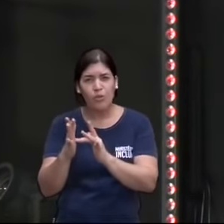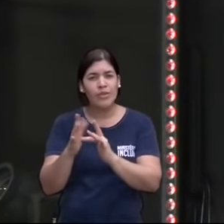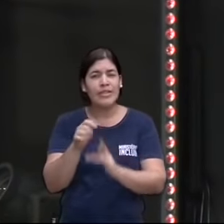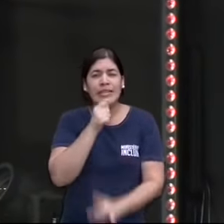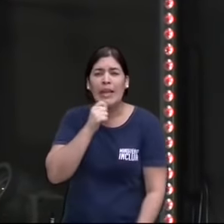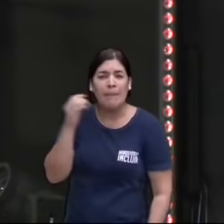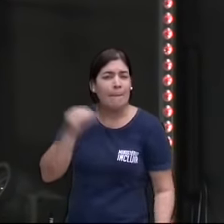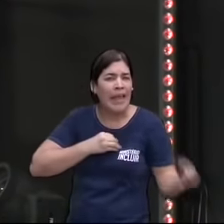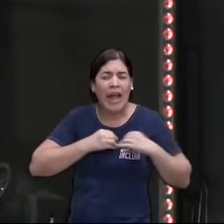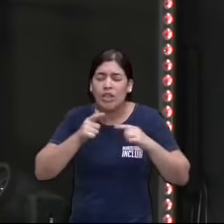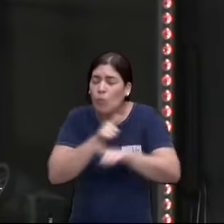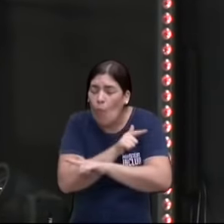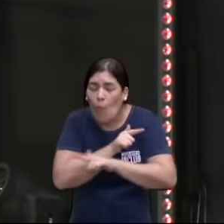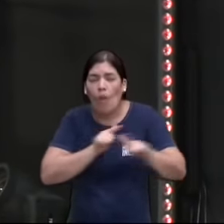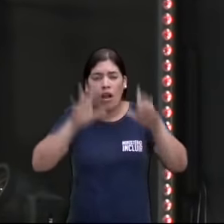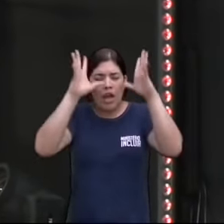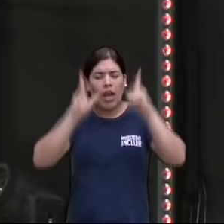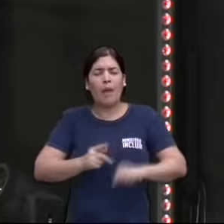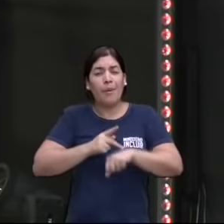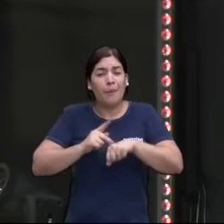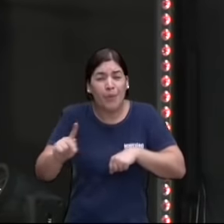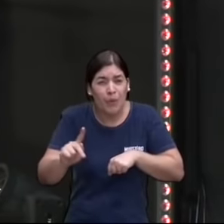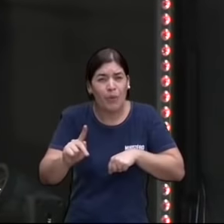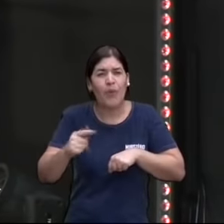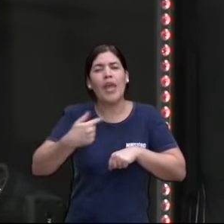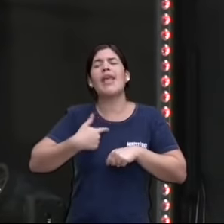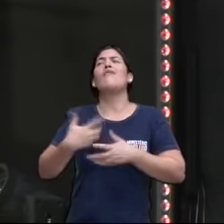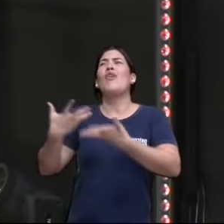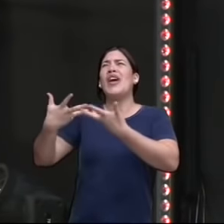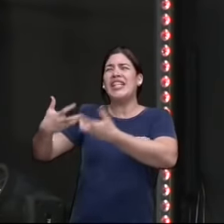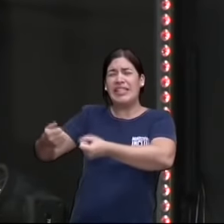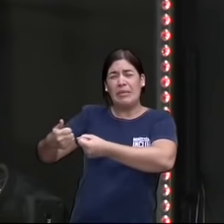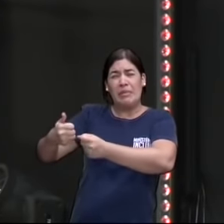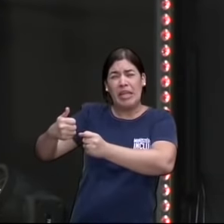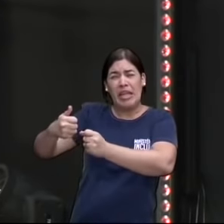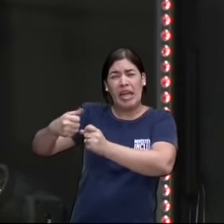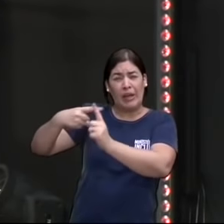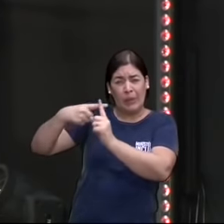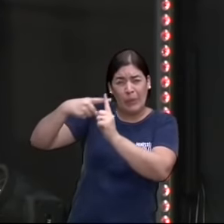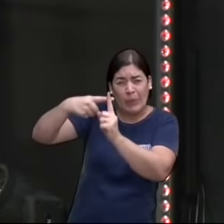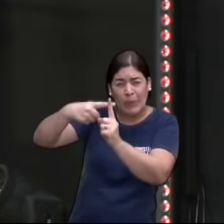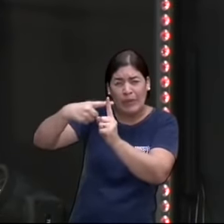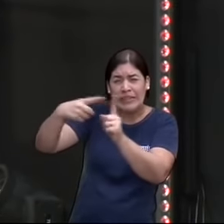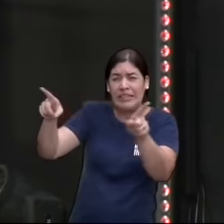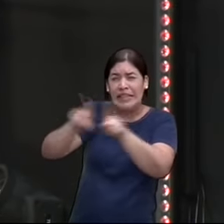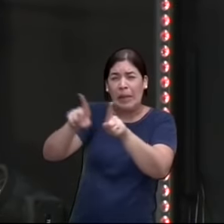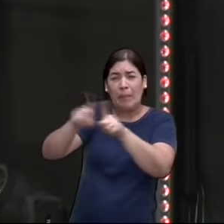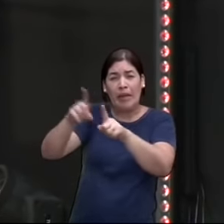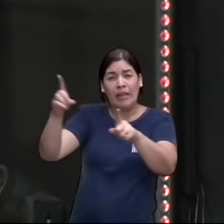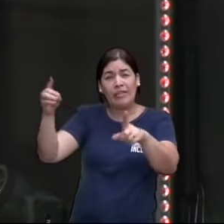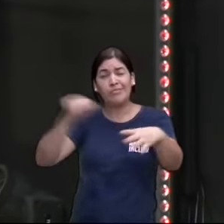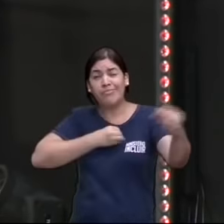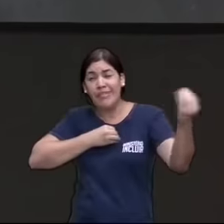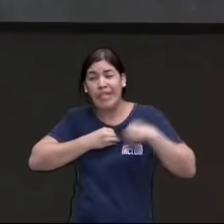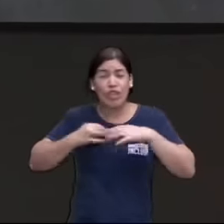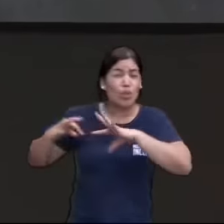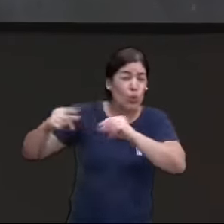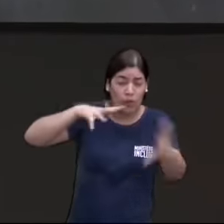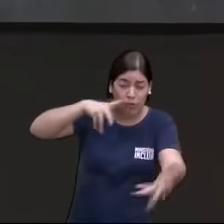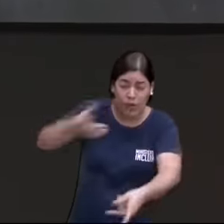lugar. Vou receber não só a cruz, vou receber a iniquidade da humanidade sobre mim. Foi isso